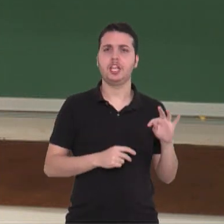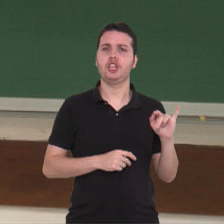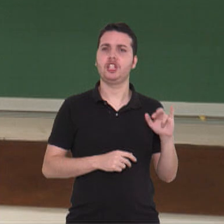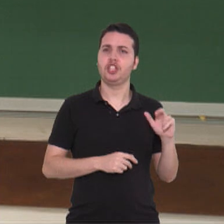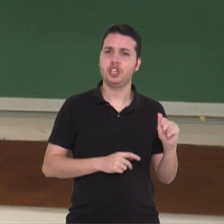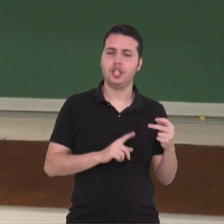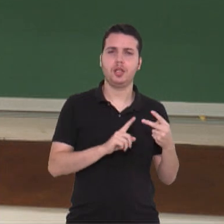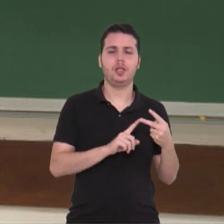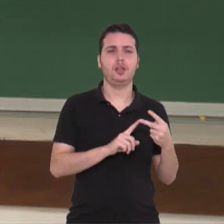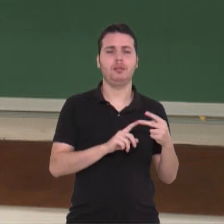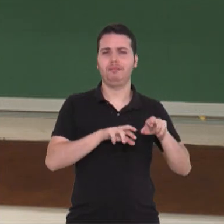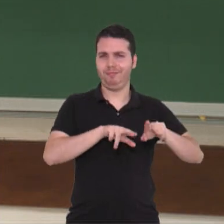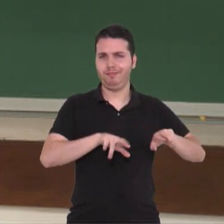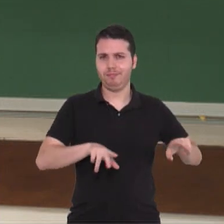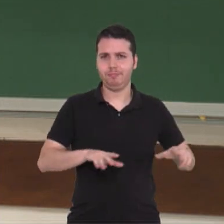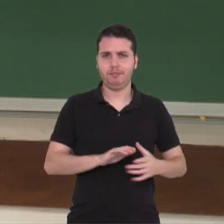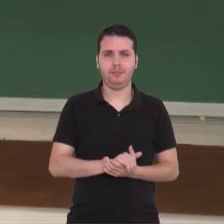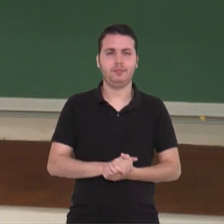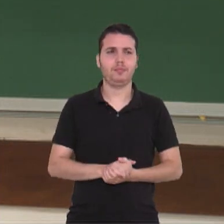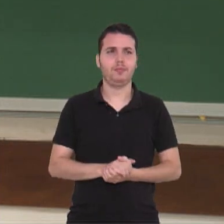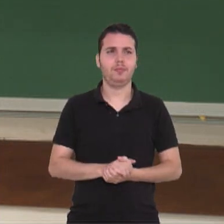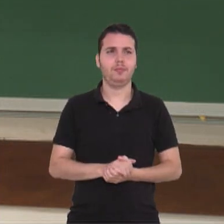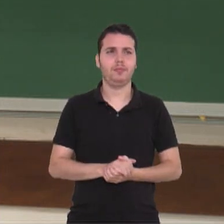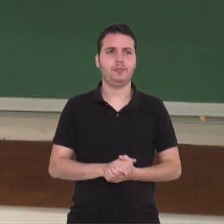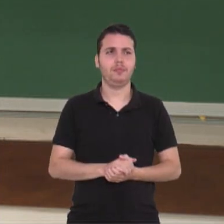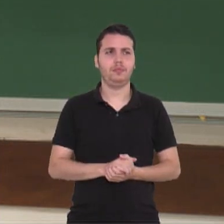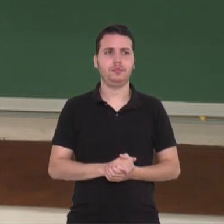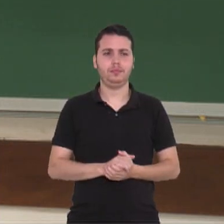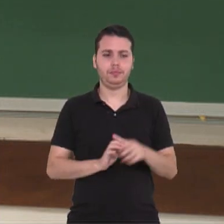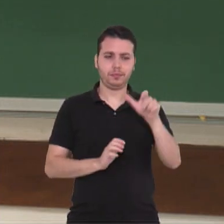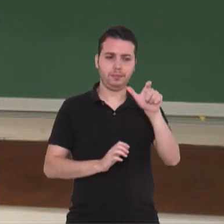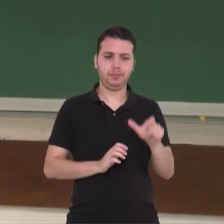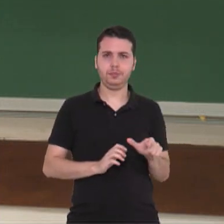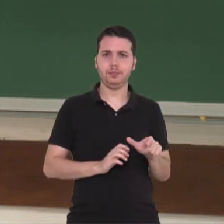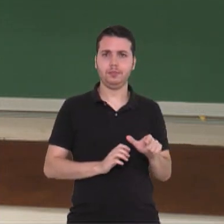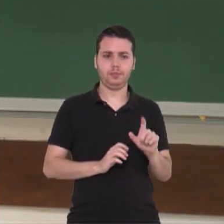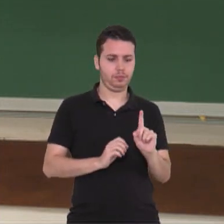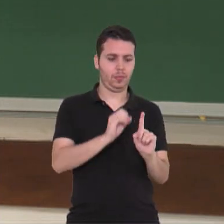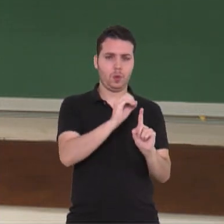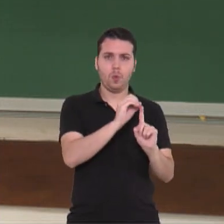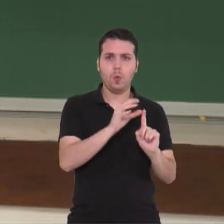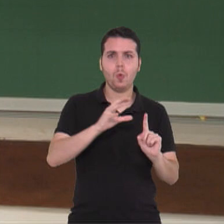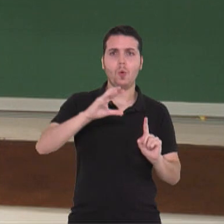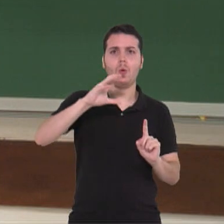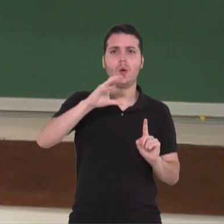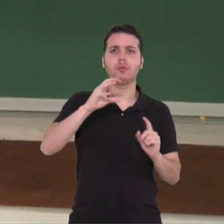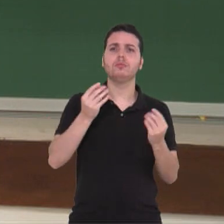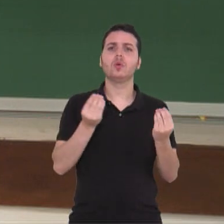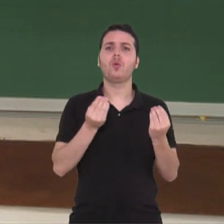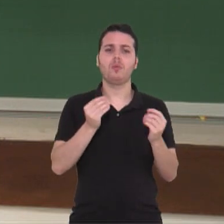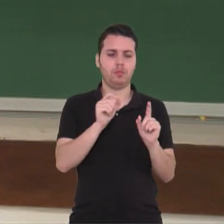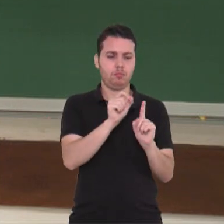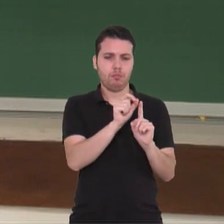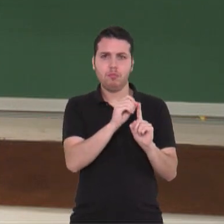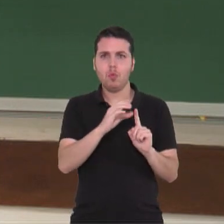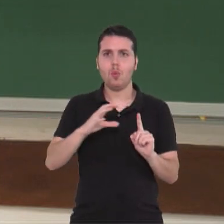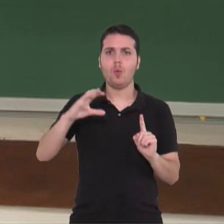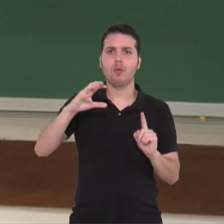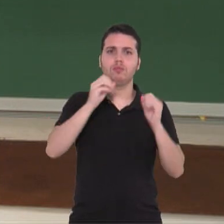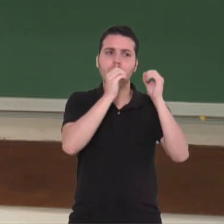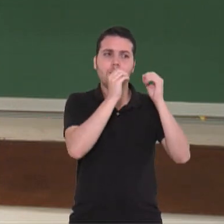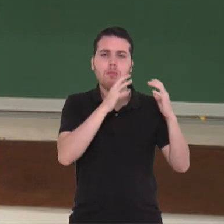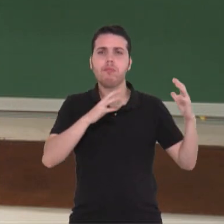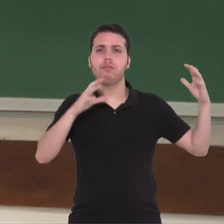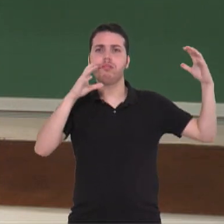pode encontrar. É a fala dos personagens. Como que se caracteriza, de que forma que a gente vai fazer uma